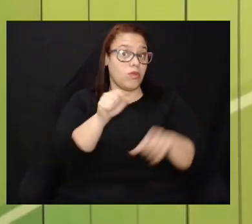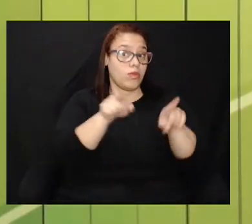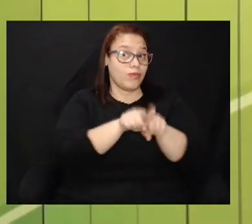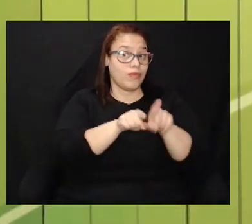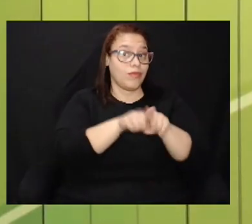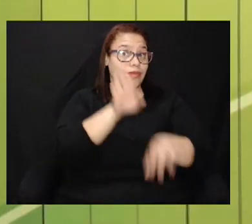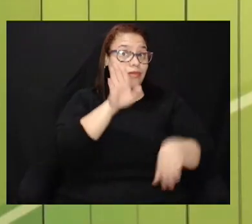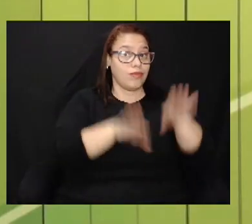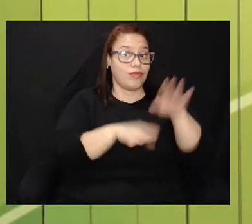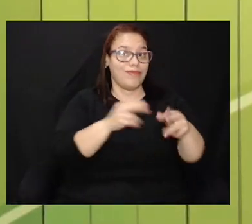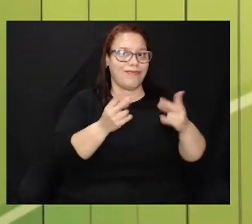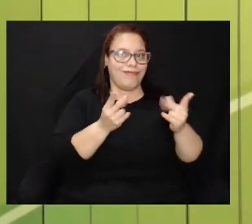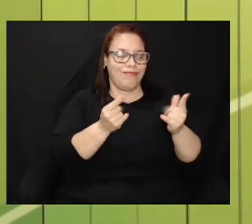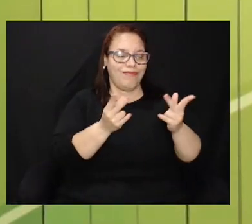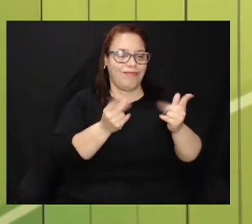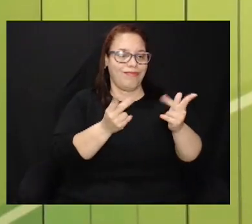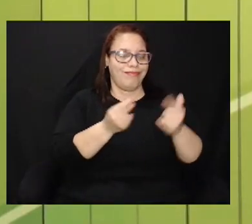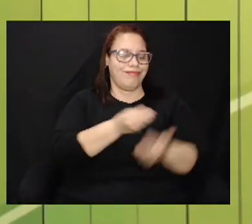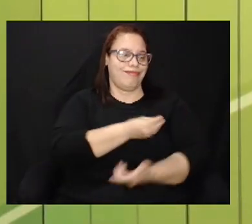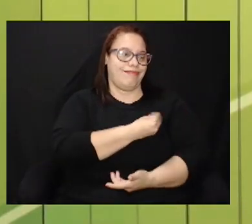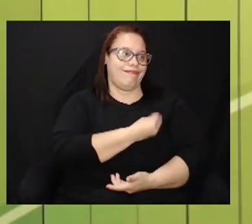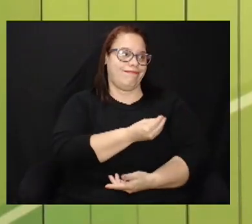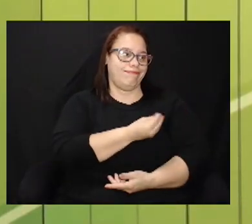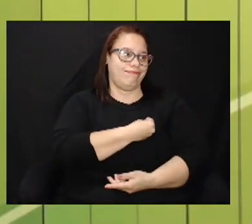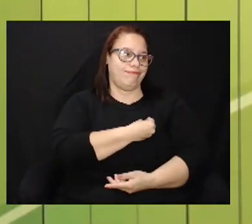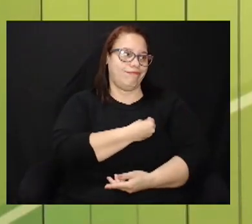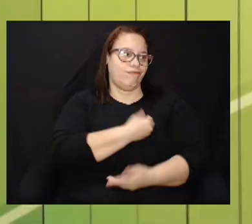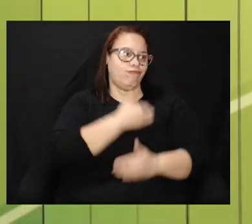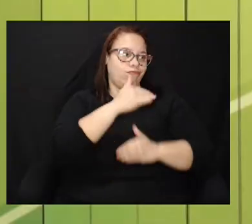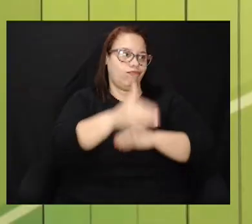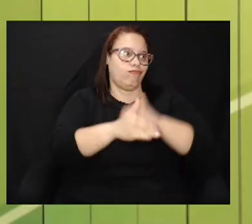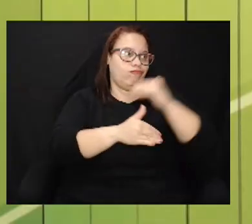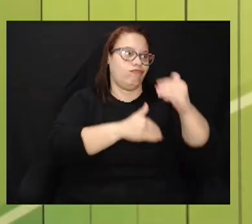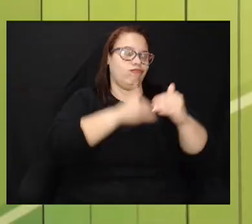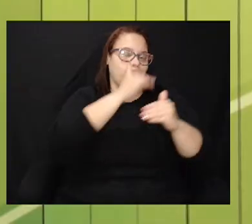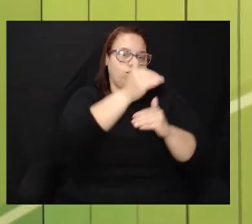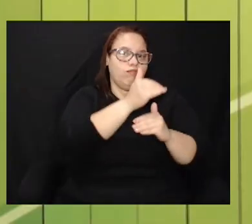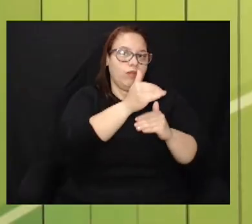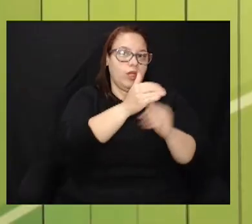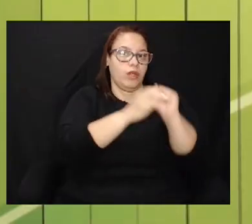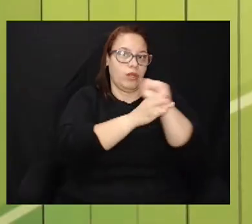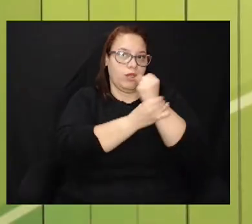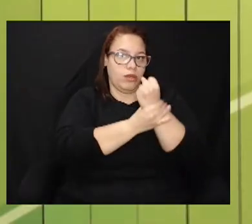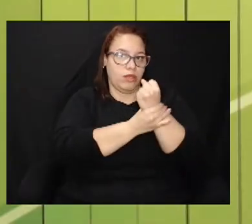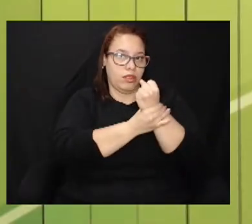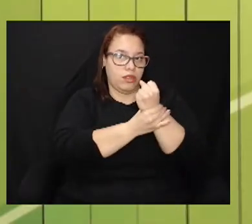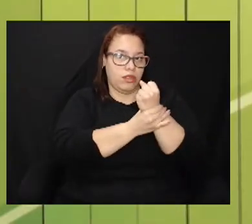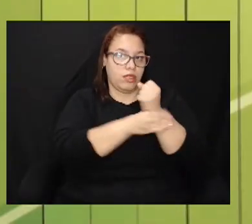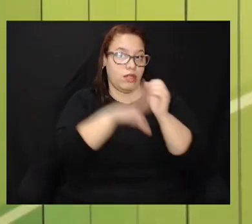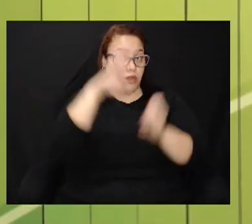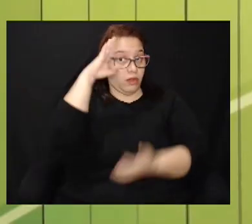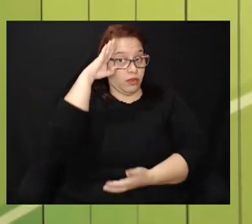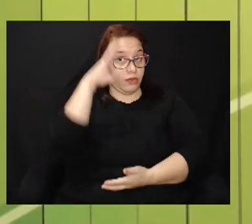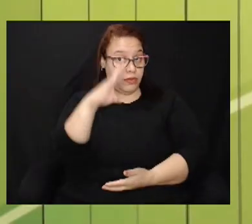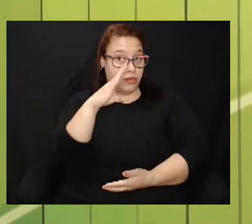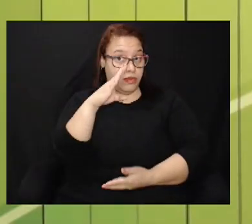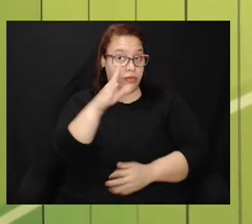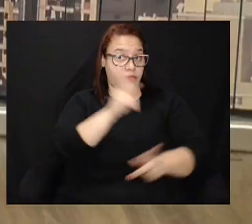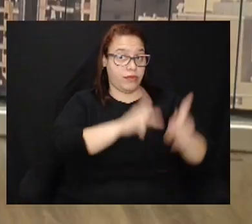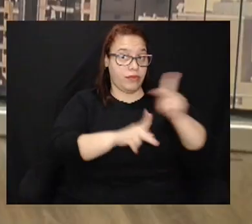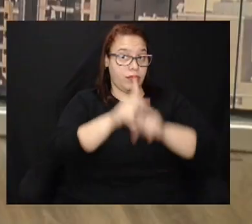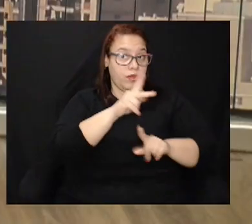de muitas vidas nesse processo de preservação, principalmente pelas populações